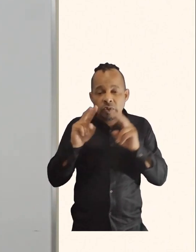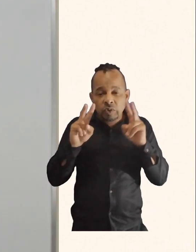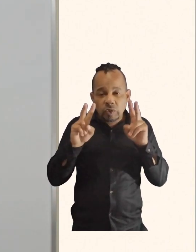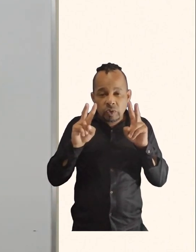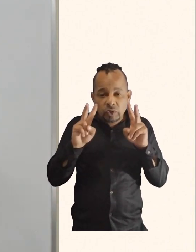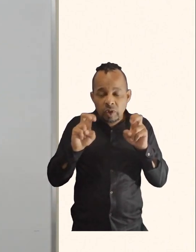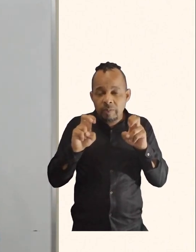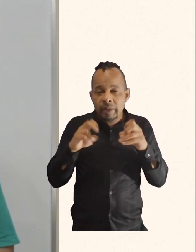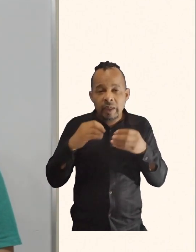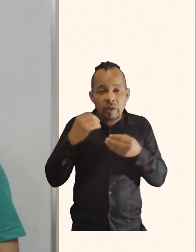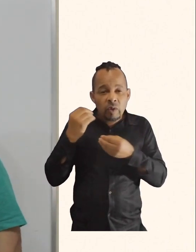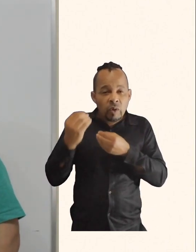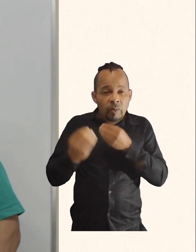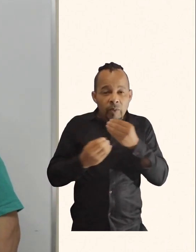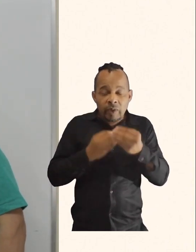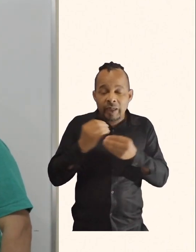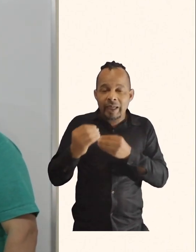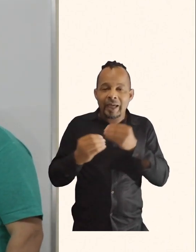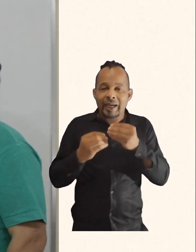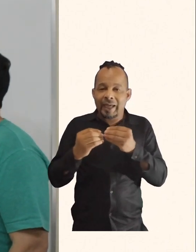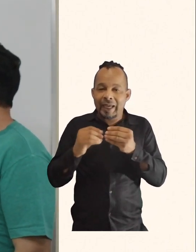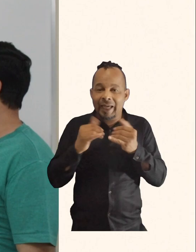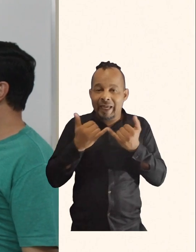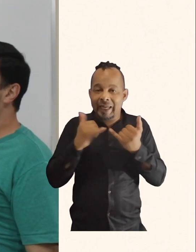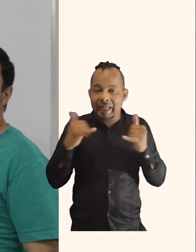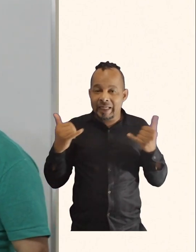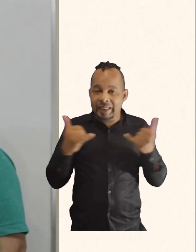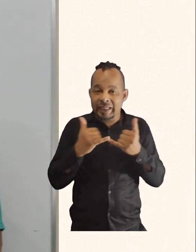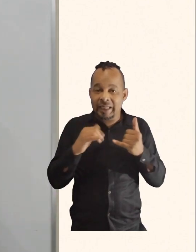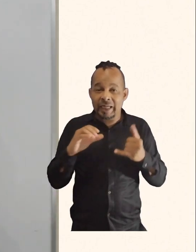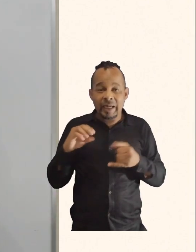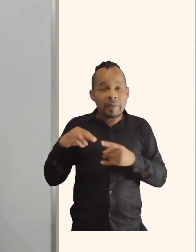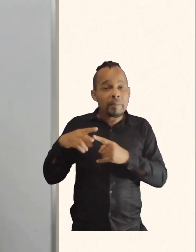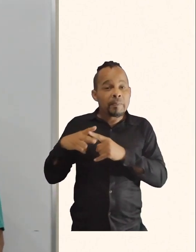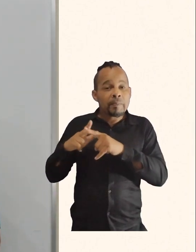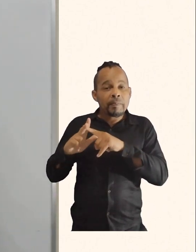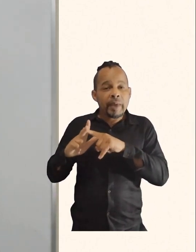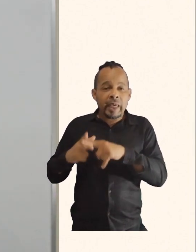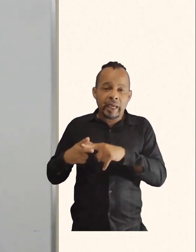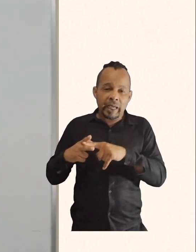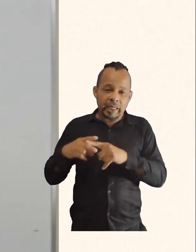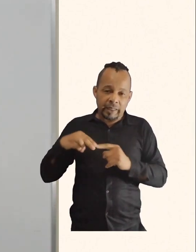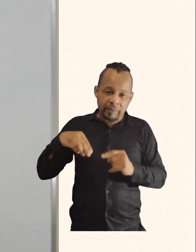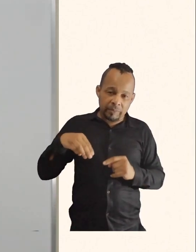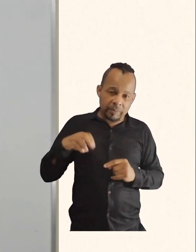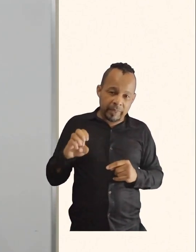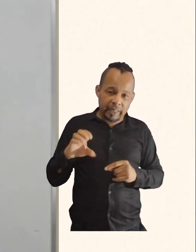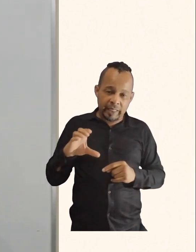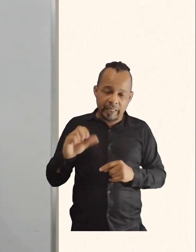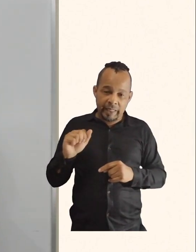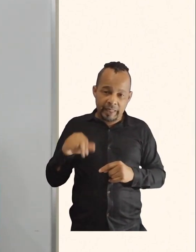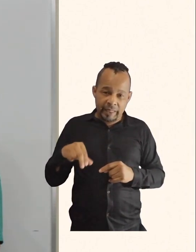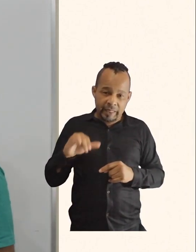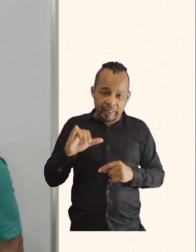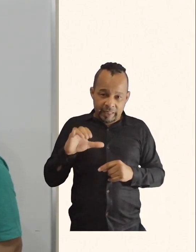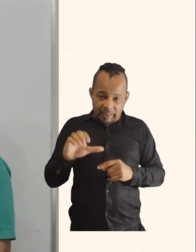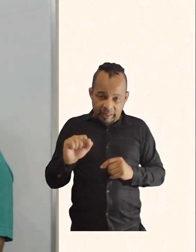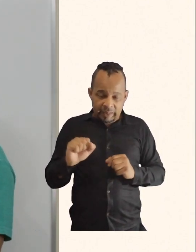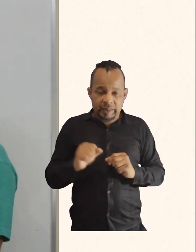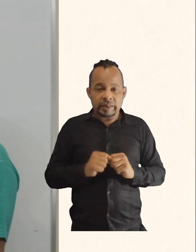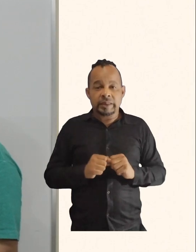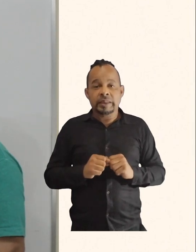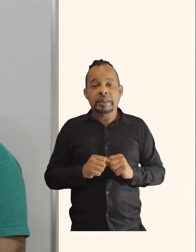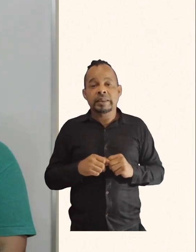energia mecânica. Então, nos sistemas conservativos, que possuem apenas forças